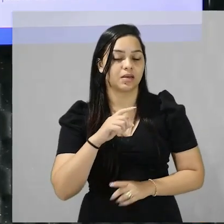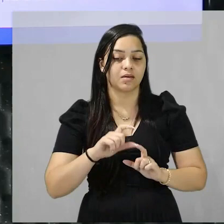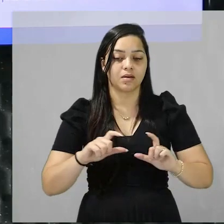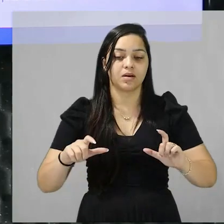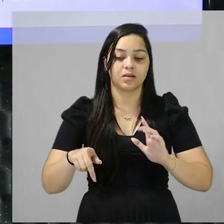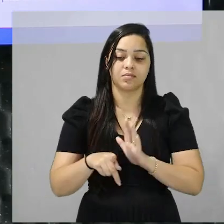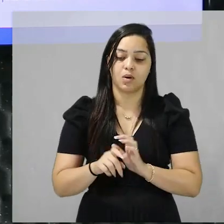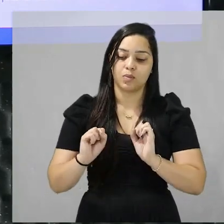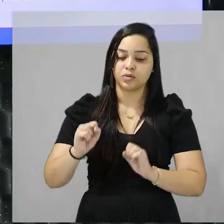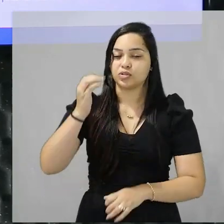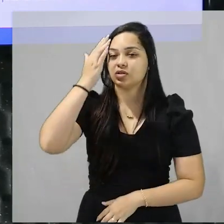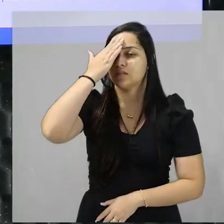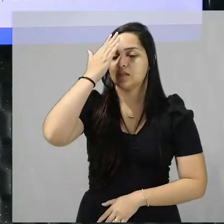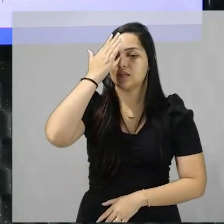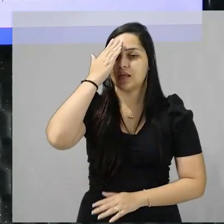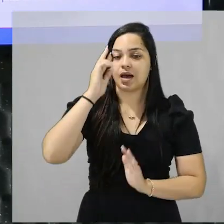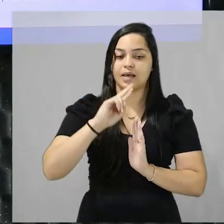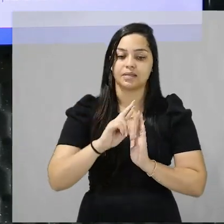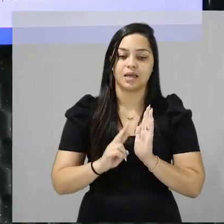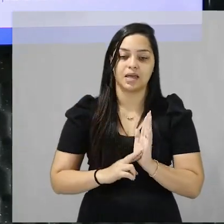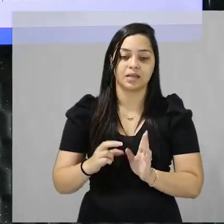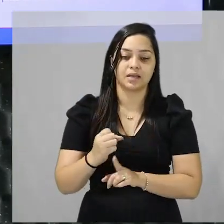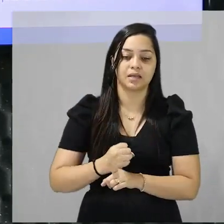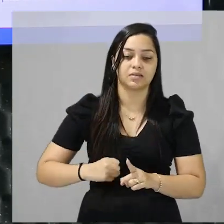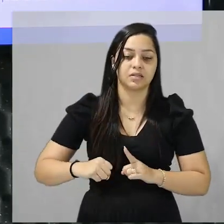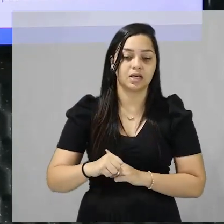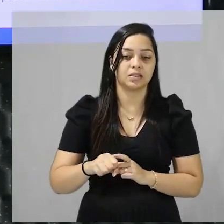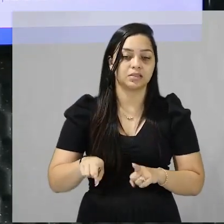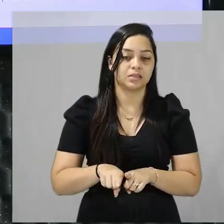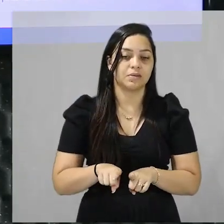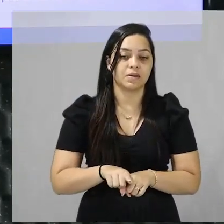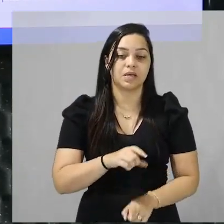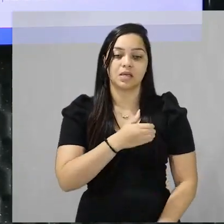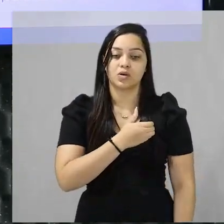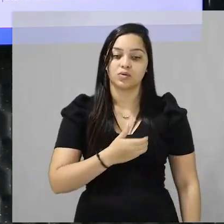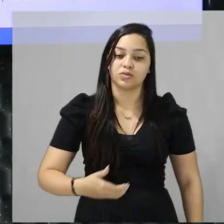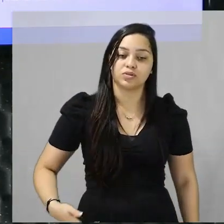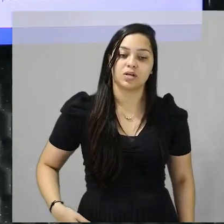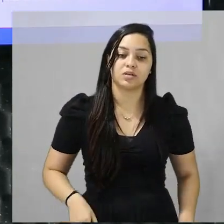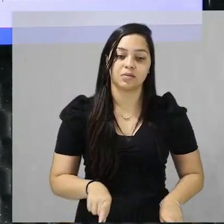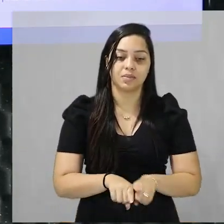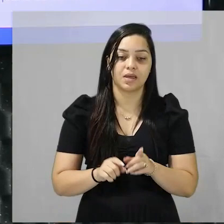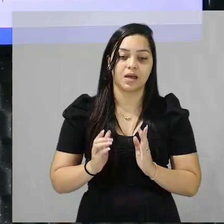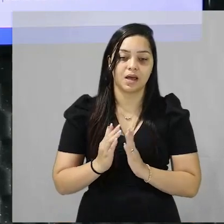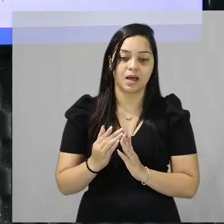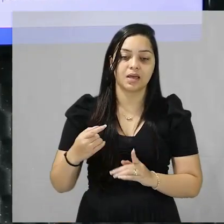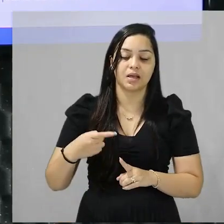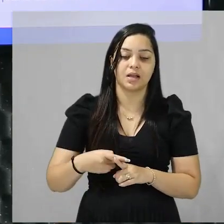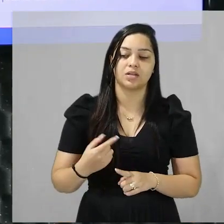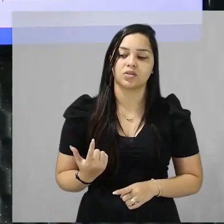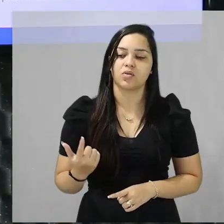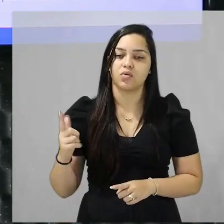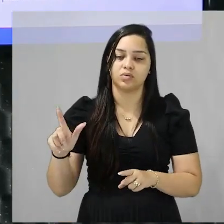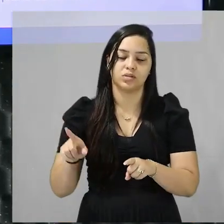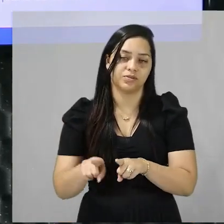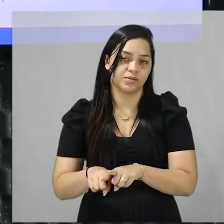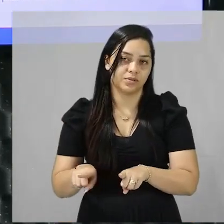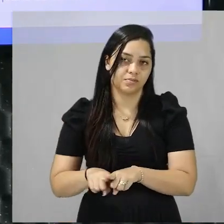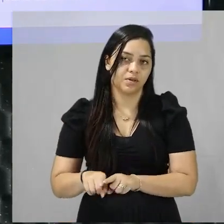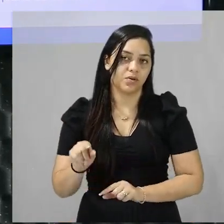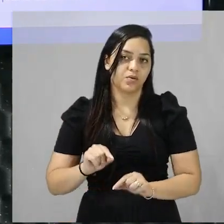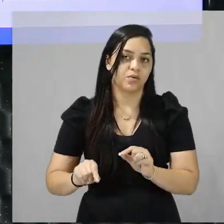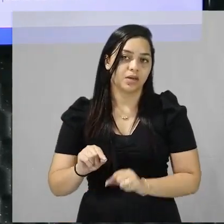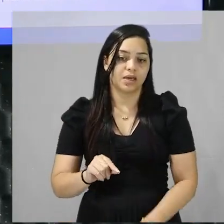de encarar as regras que a sociedade, que o Estado, que a igreja, a escola, que são outras instituições,